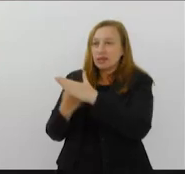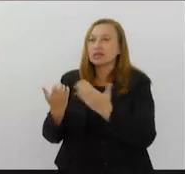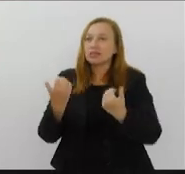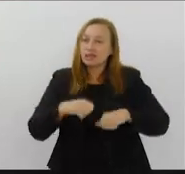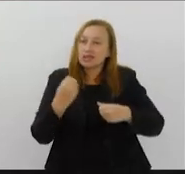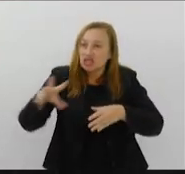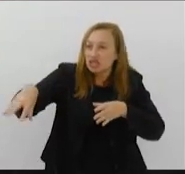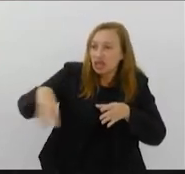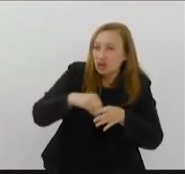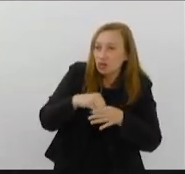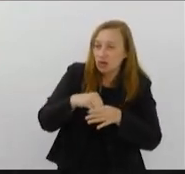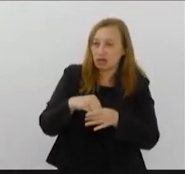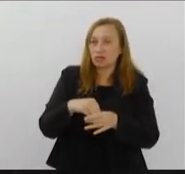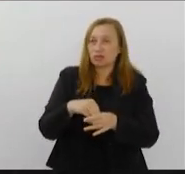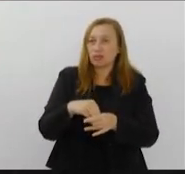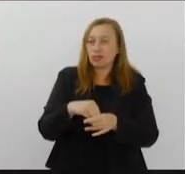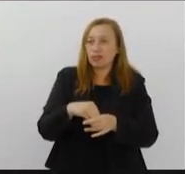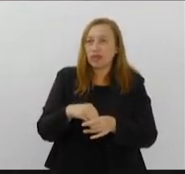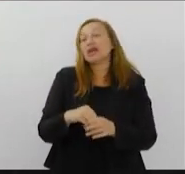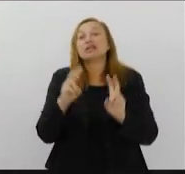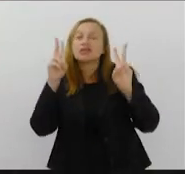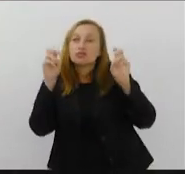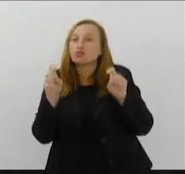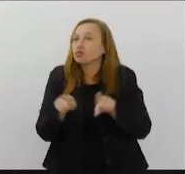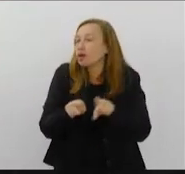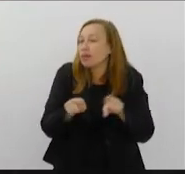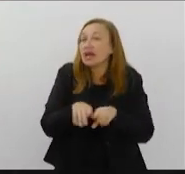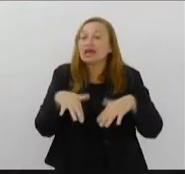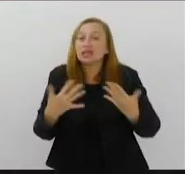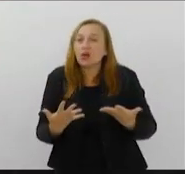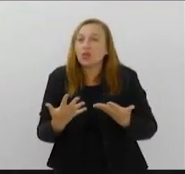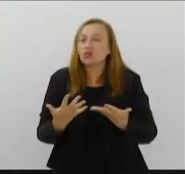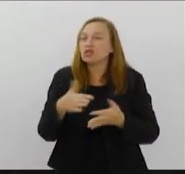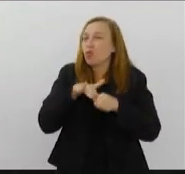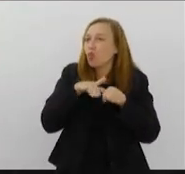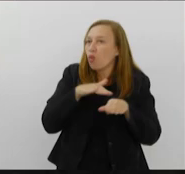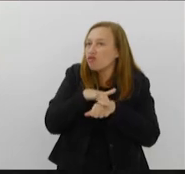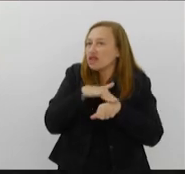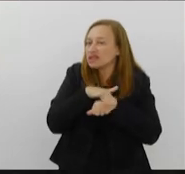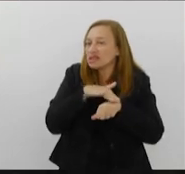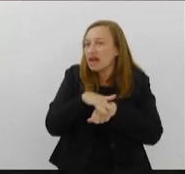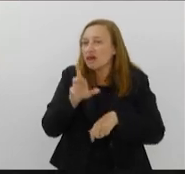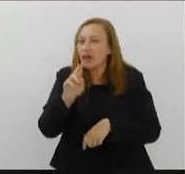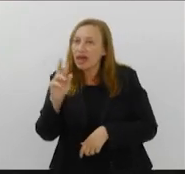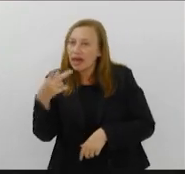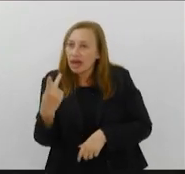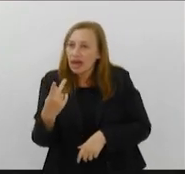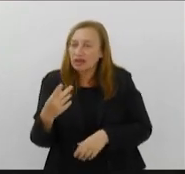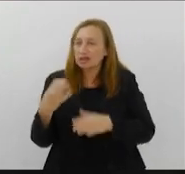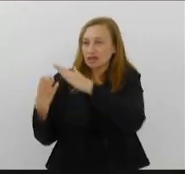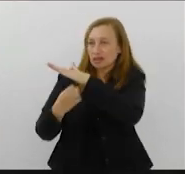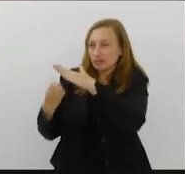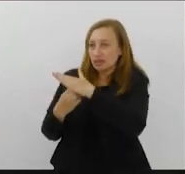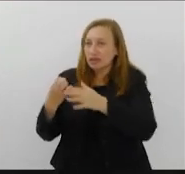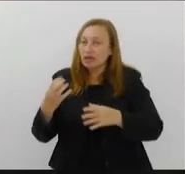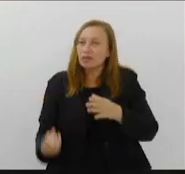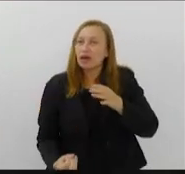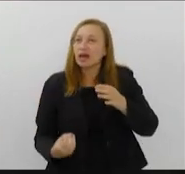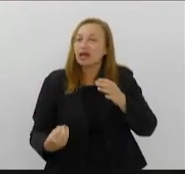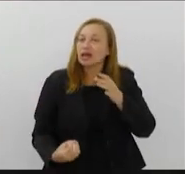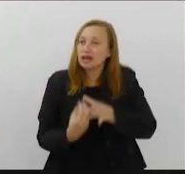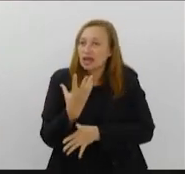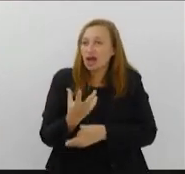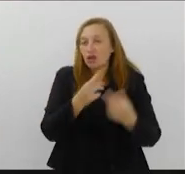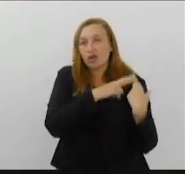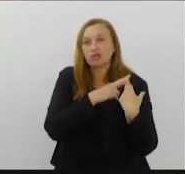mesa, e é essa questão também. Então, como eu consigo conversar com o RH das empresas para construir essa ponte com